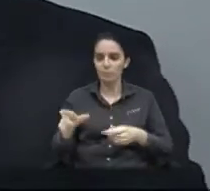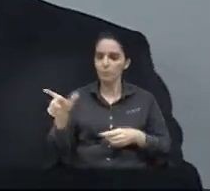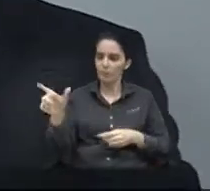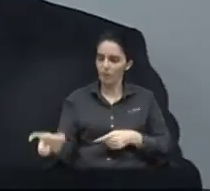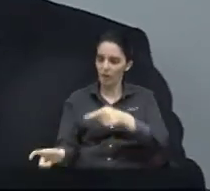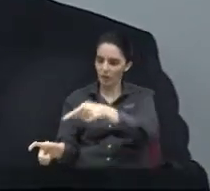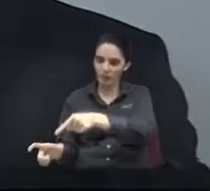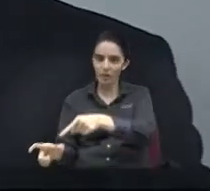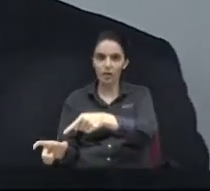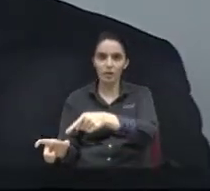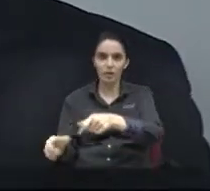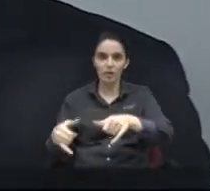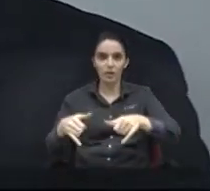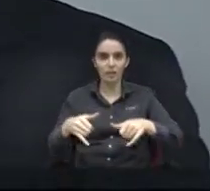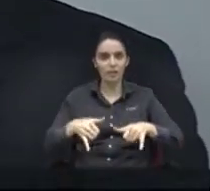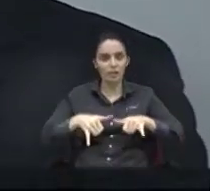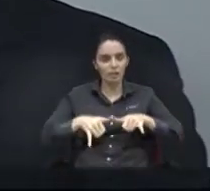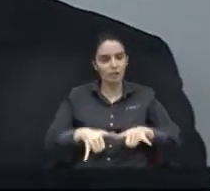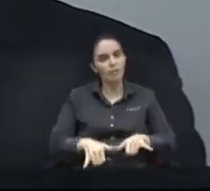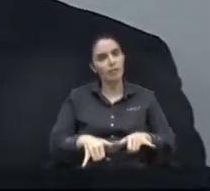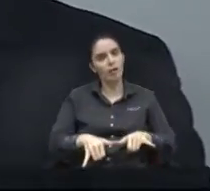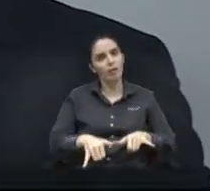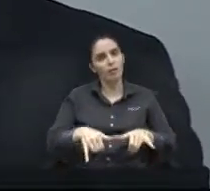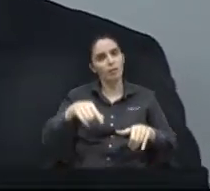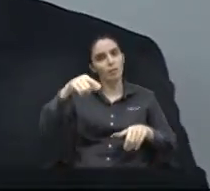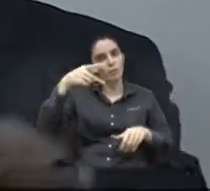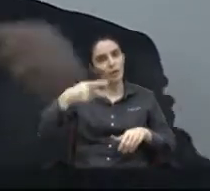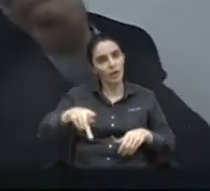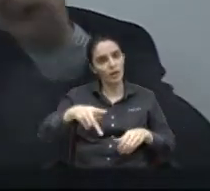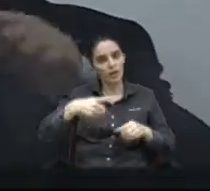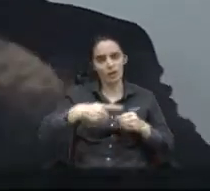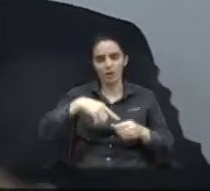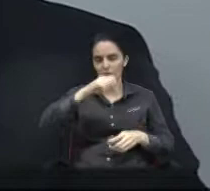nessa cidade, que chama Limeira, e para